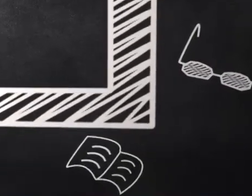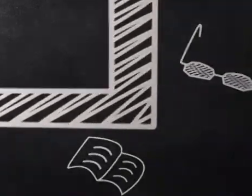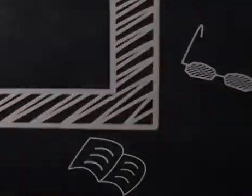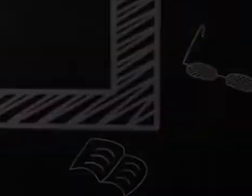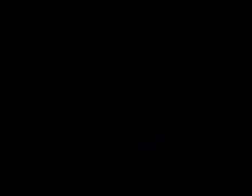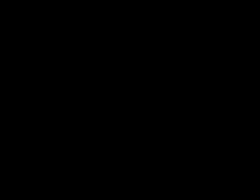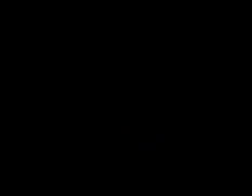aí